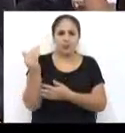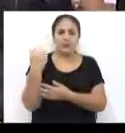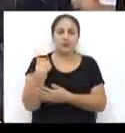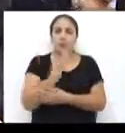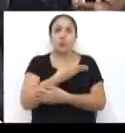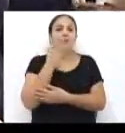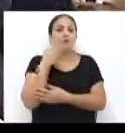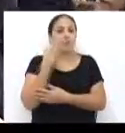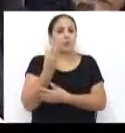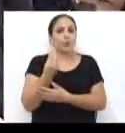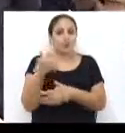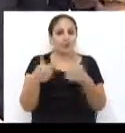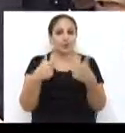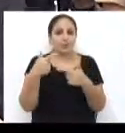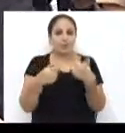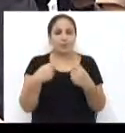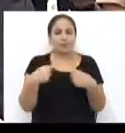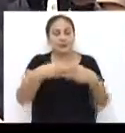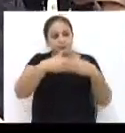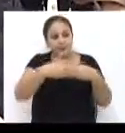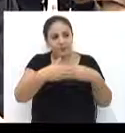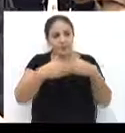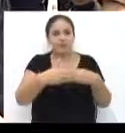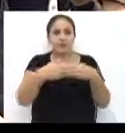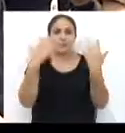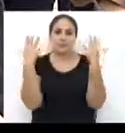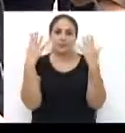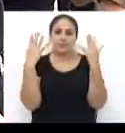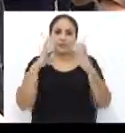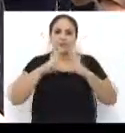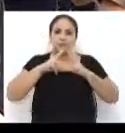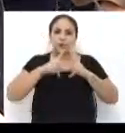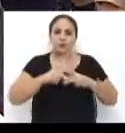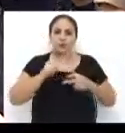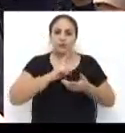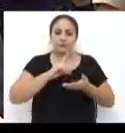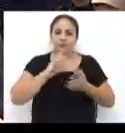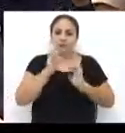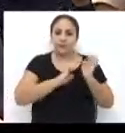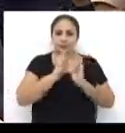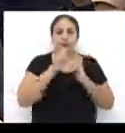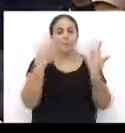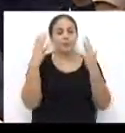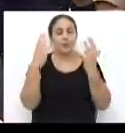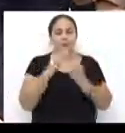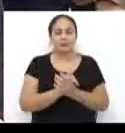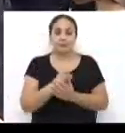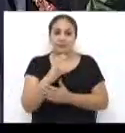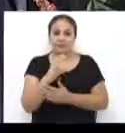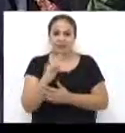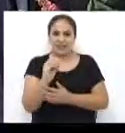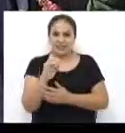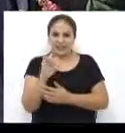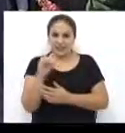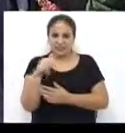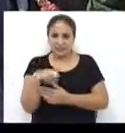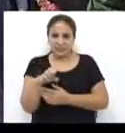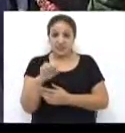essa pujança, a gente sabe que dá bastante trabalho. Então tem que cumprimentar, tem que louvar aqueles que estão empreendendo e mais uma vez parabenizar.